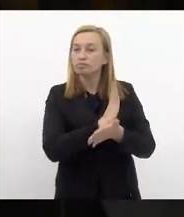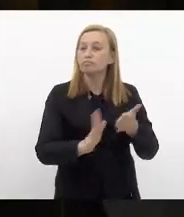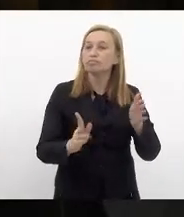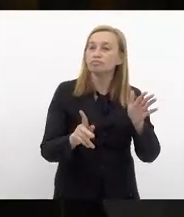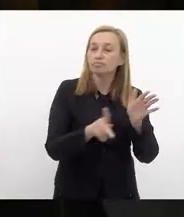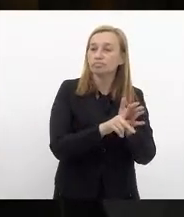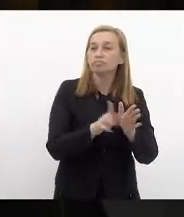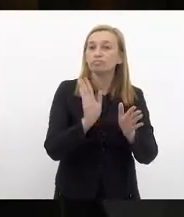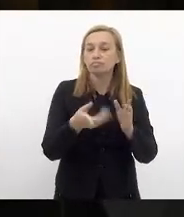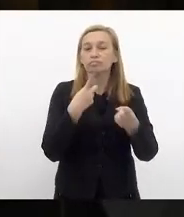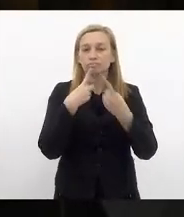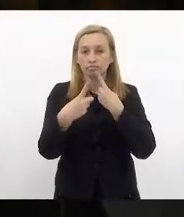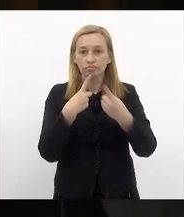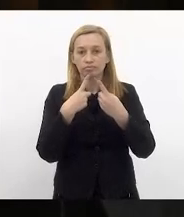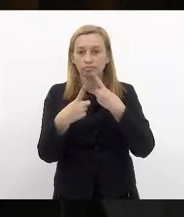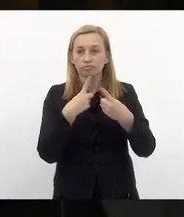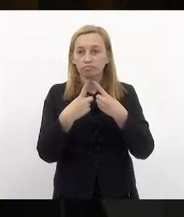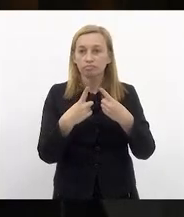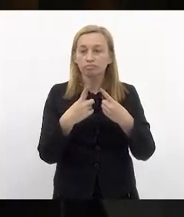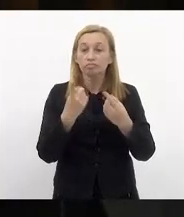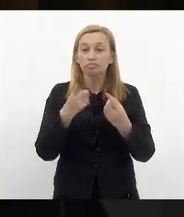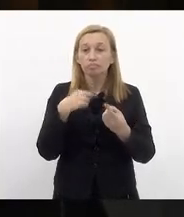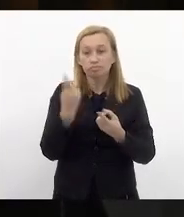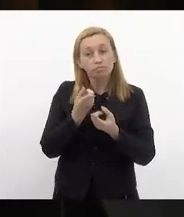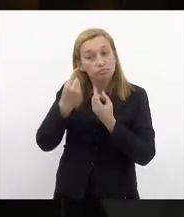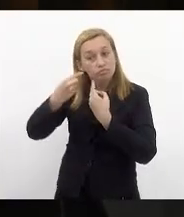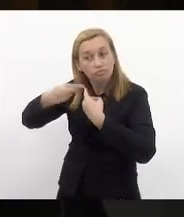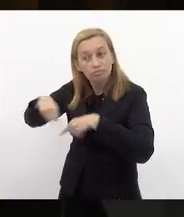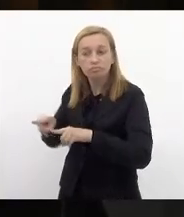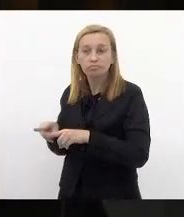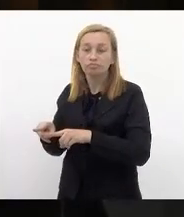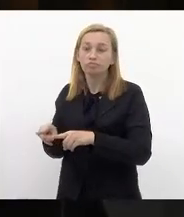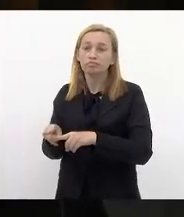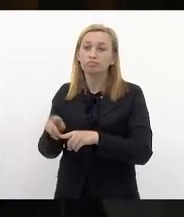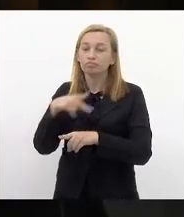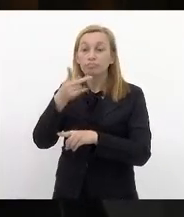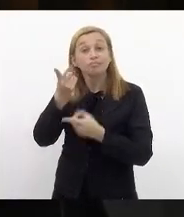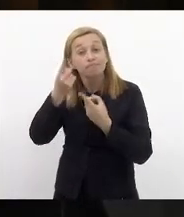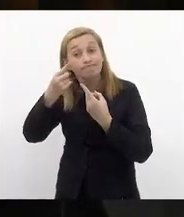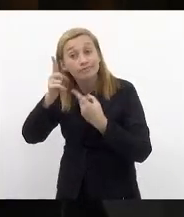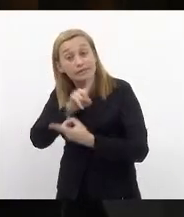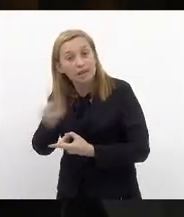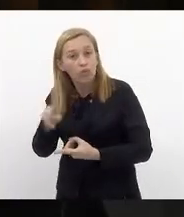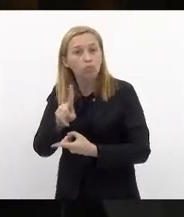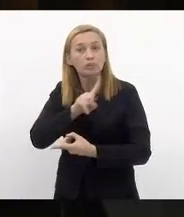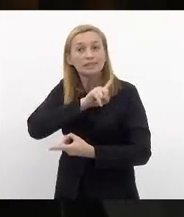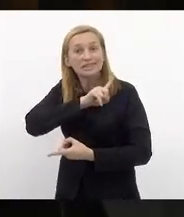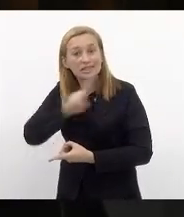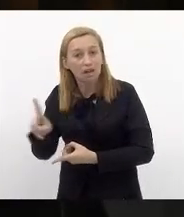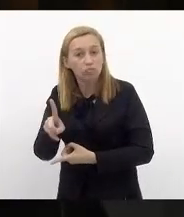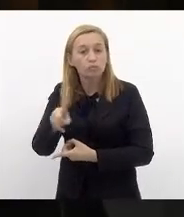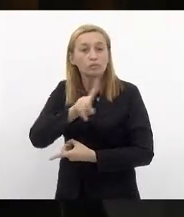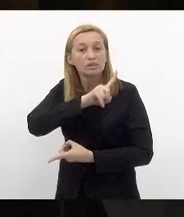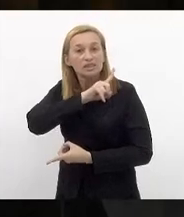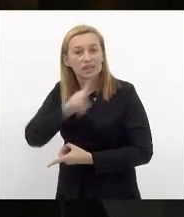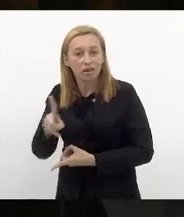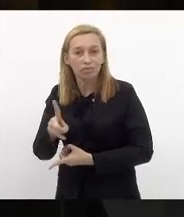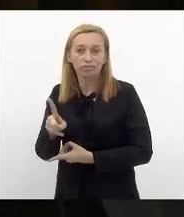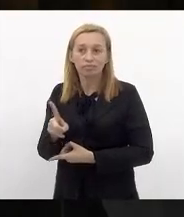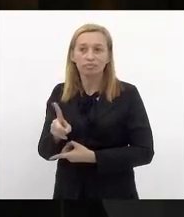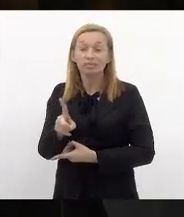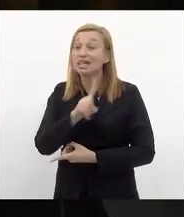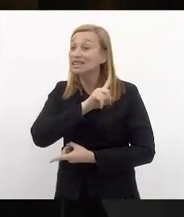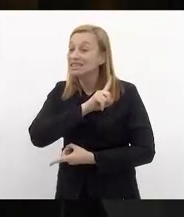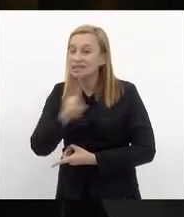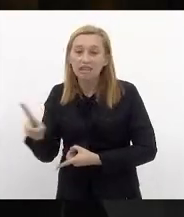entraram em discussão. Somos contrários. Dizemos não, não, não.